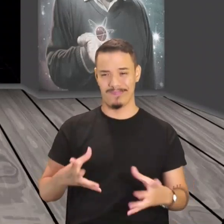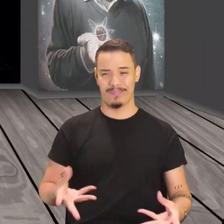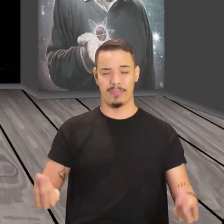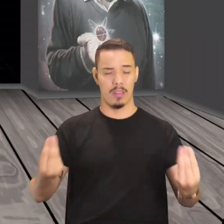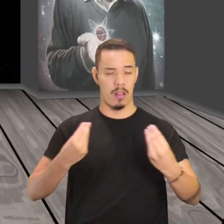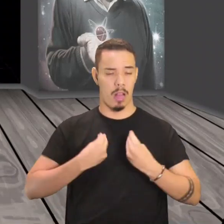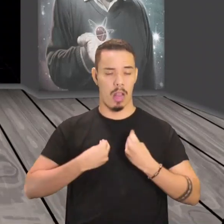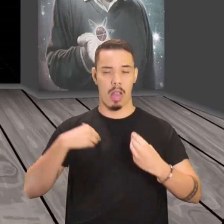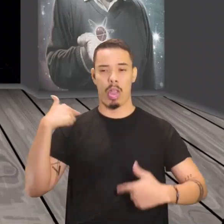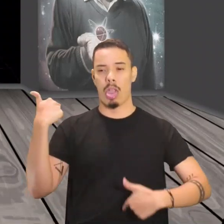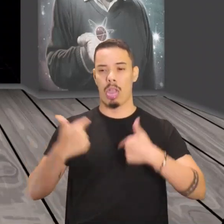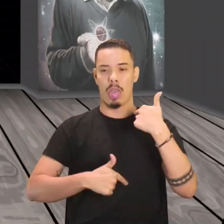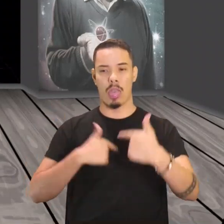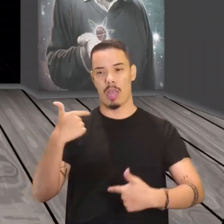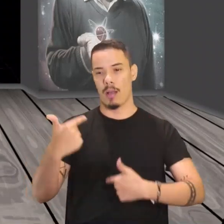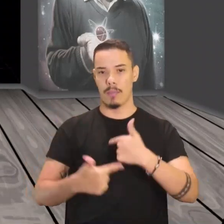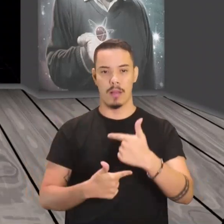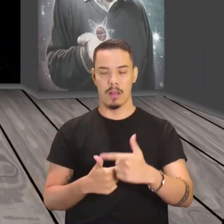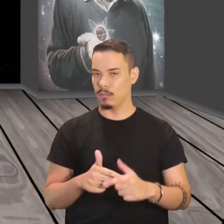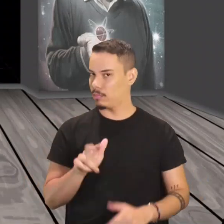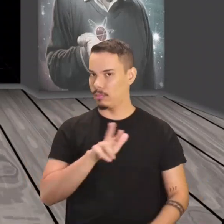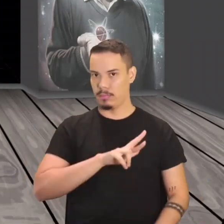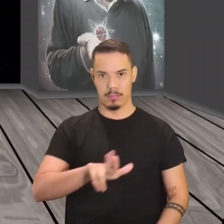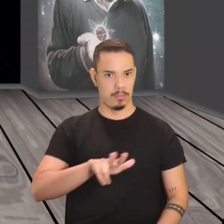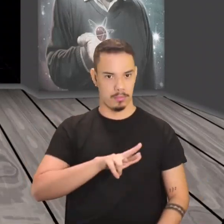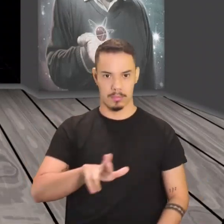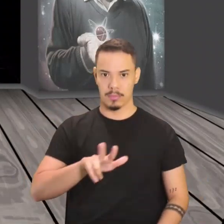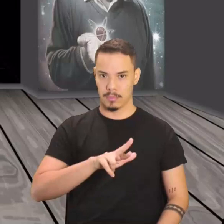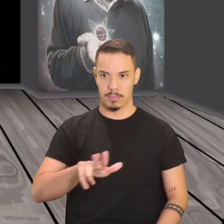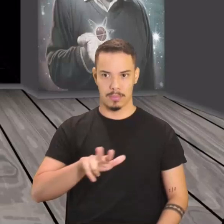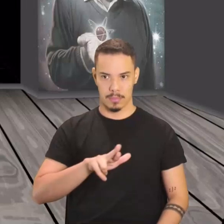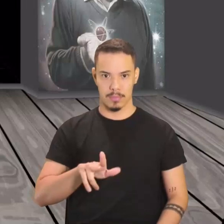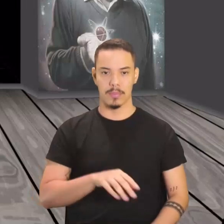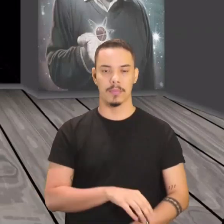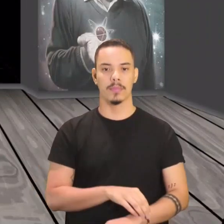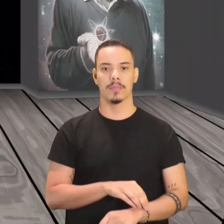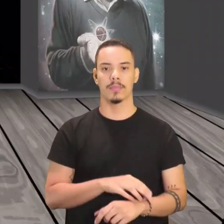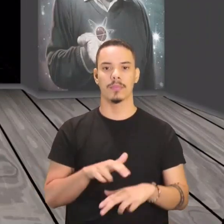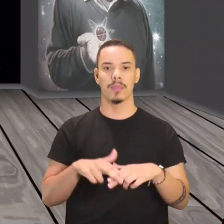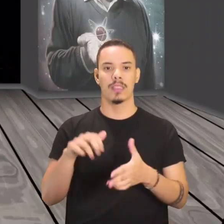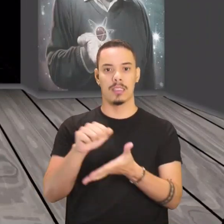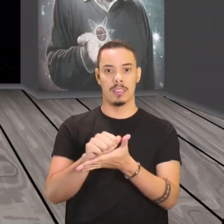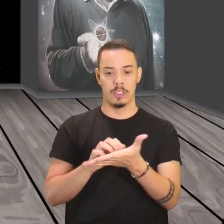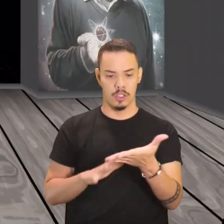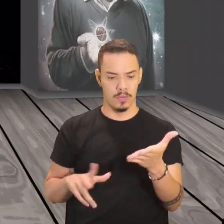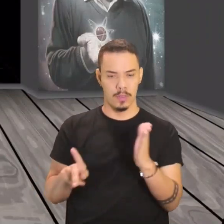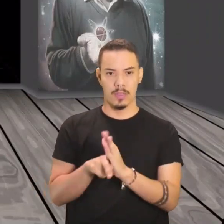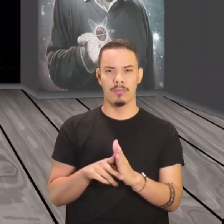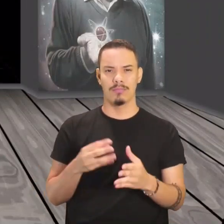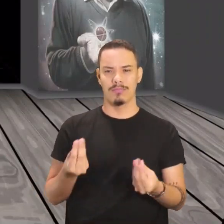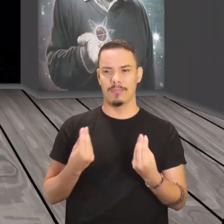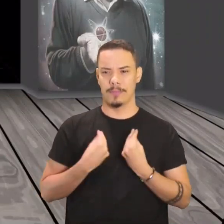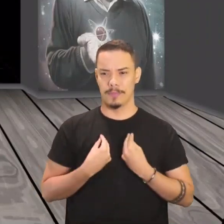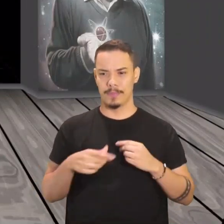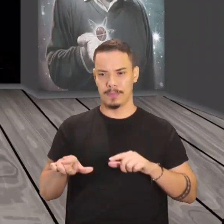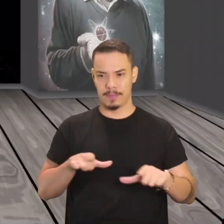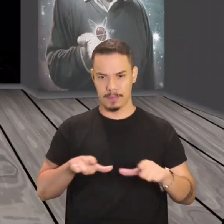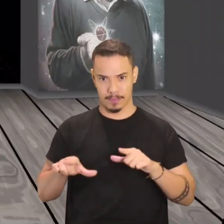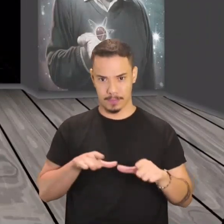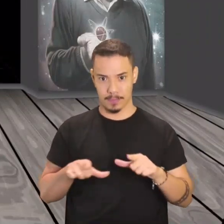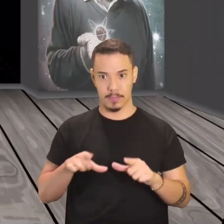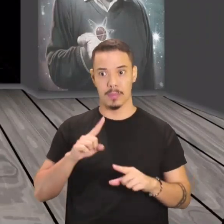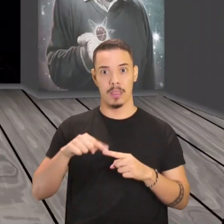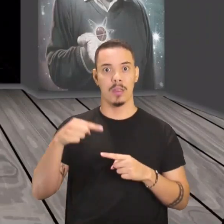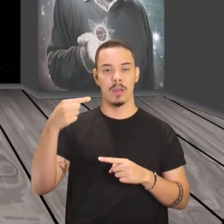trabalho, não é isso? o meu trabalho deu um trabalho. Exatamente, meu trabalho deu um trabalho, essa atividade X deu um trabalho. Nossa, como você